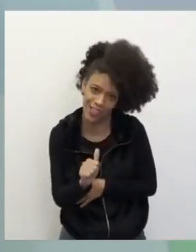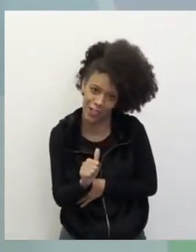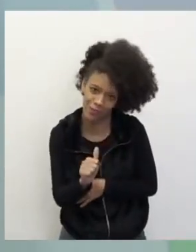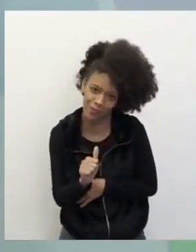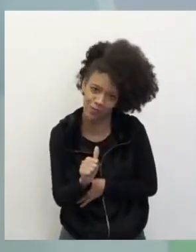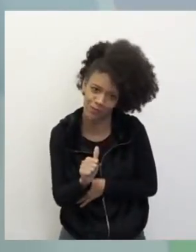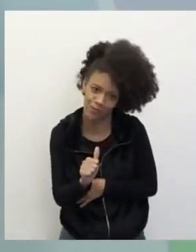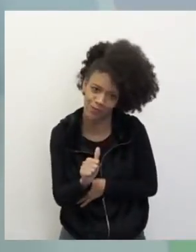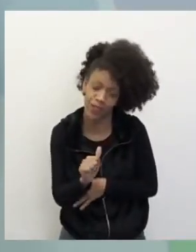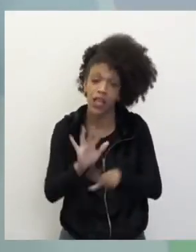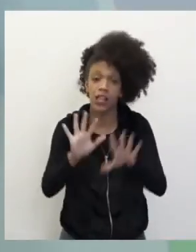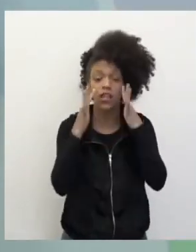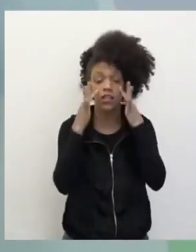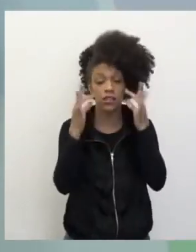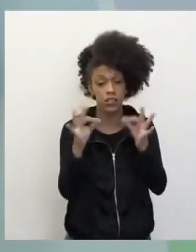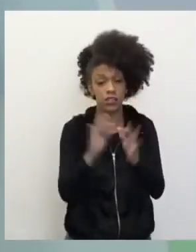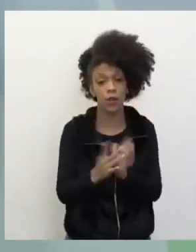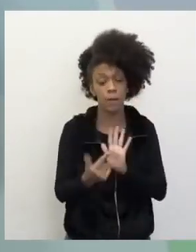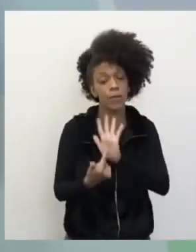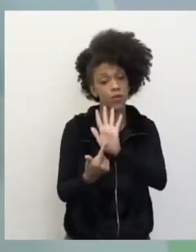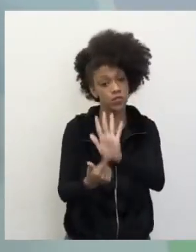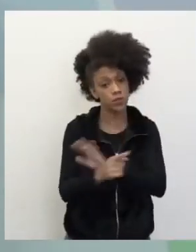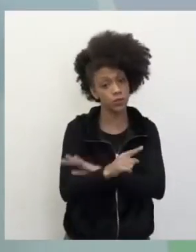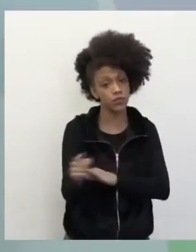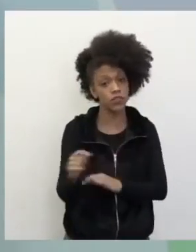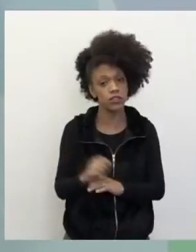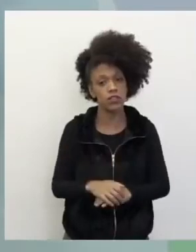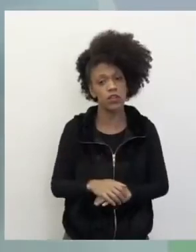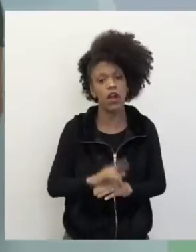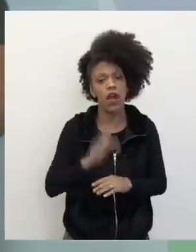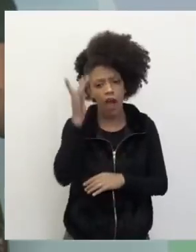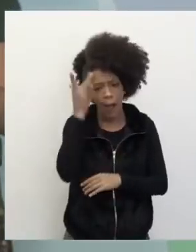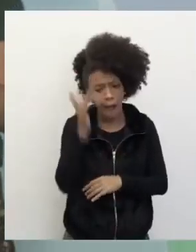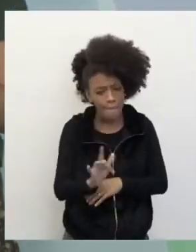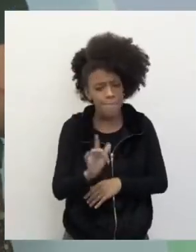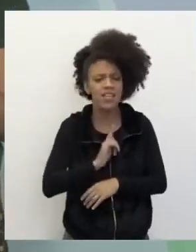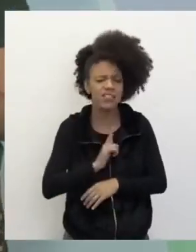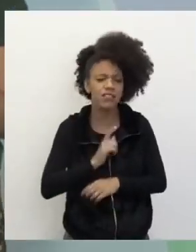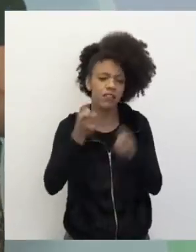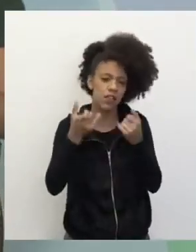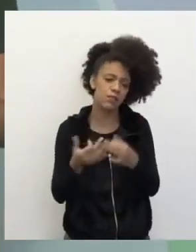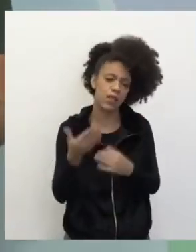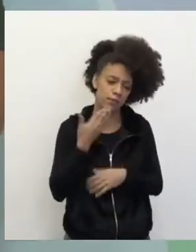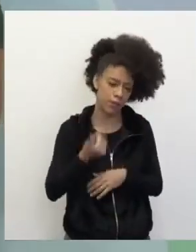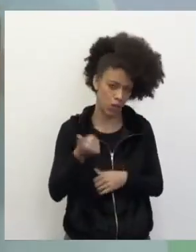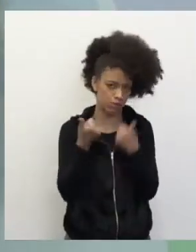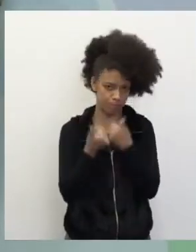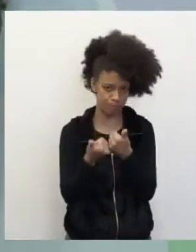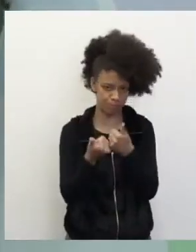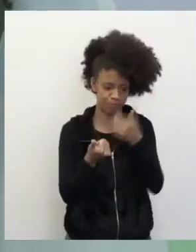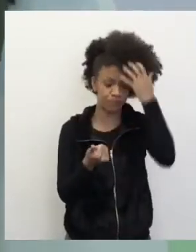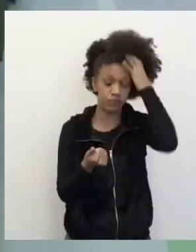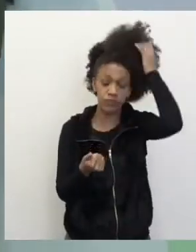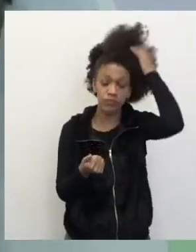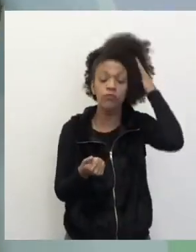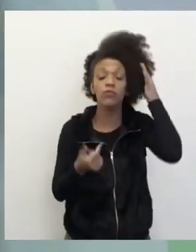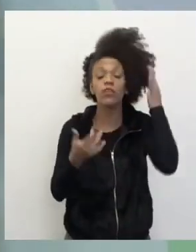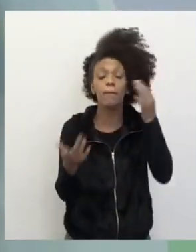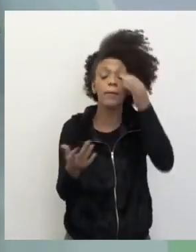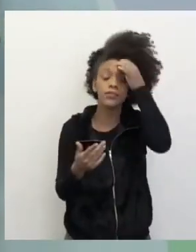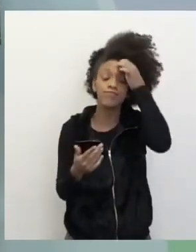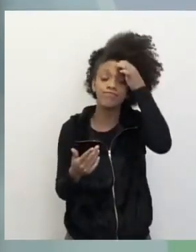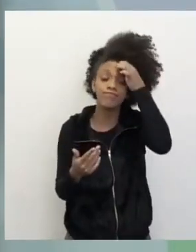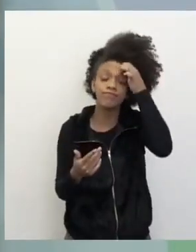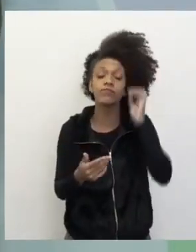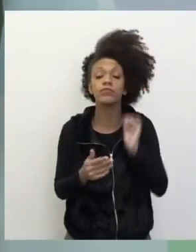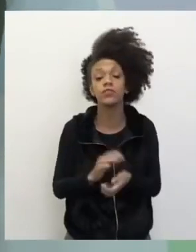Então, presta bem atenção. Eu vou mostrar para vocês uns quadros que amanhã eu vou tentar explicar melhor, tá bom? Mas eu